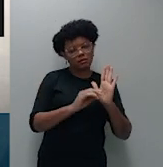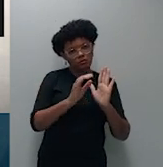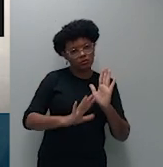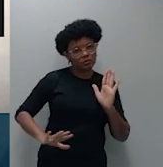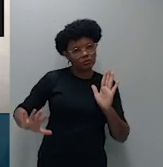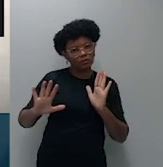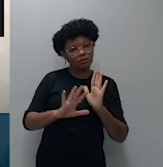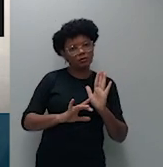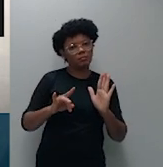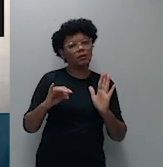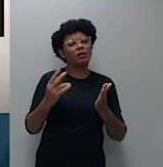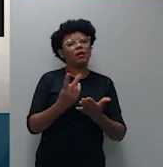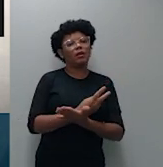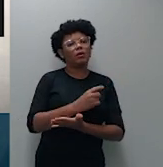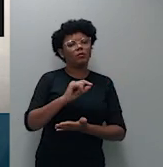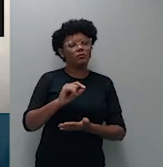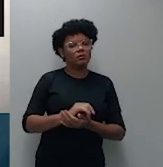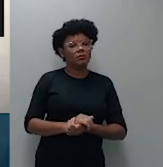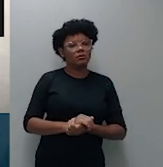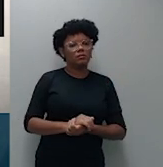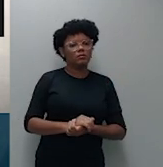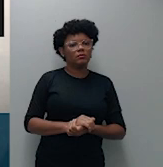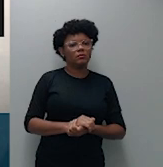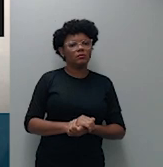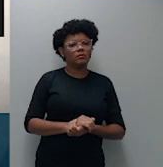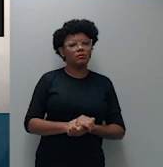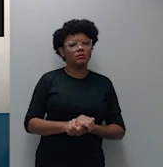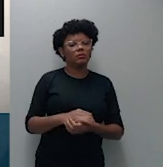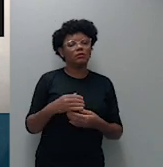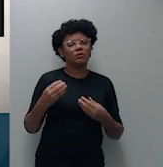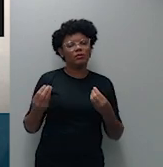acontecesse tanto como